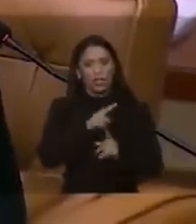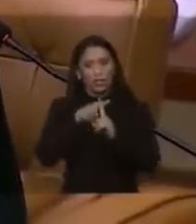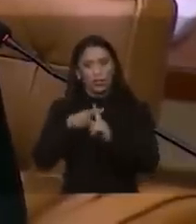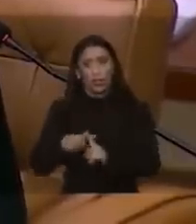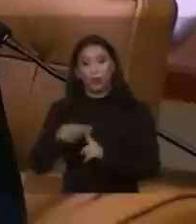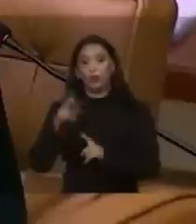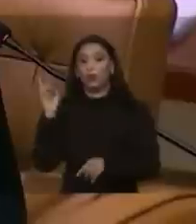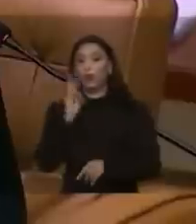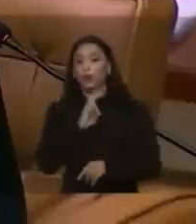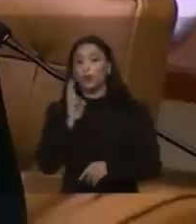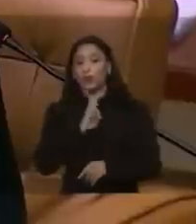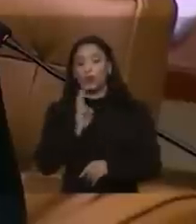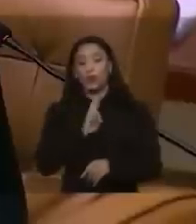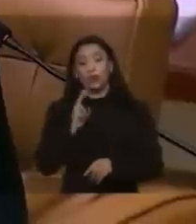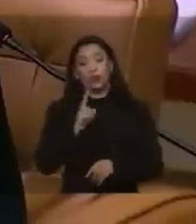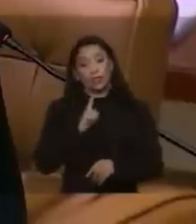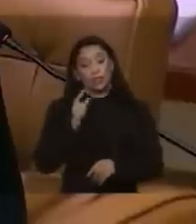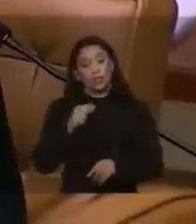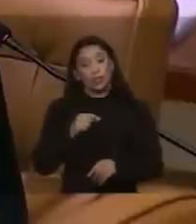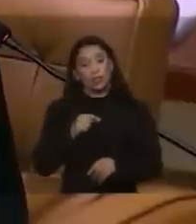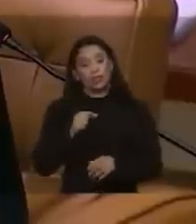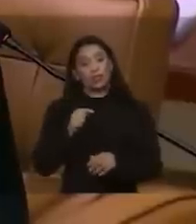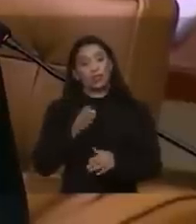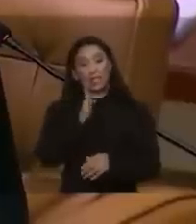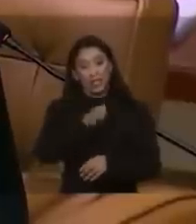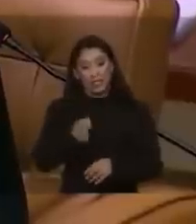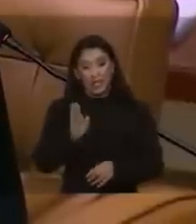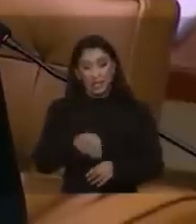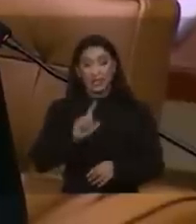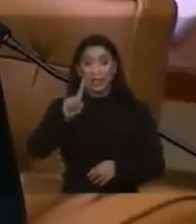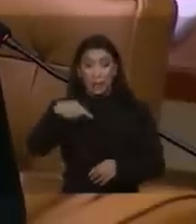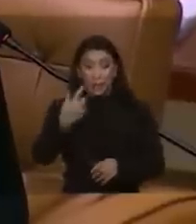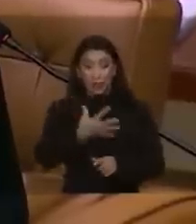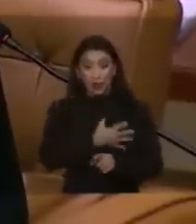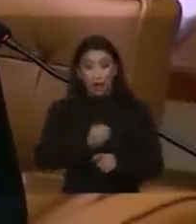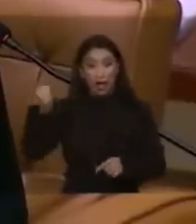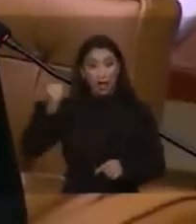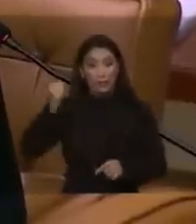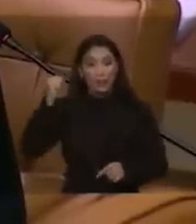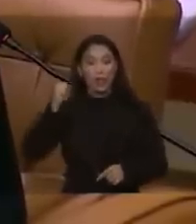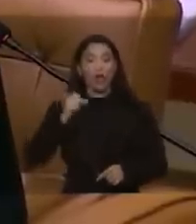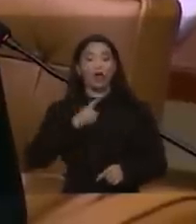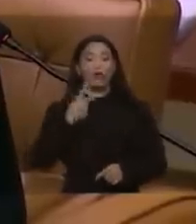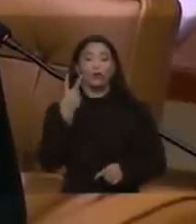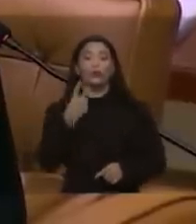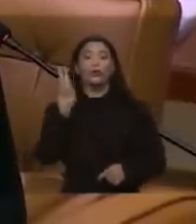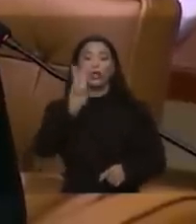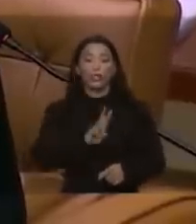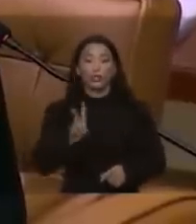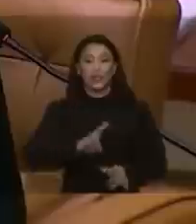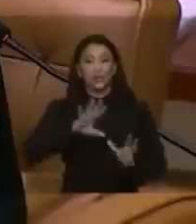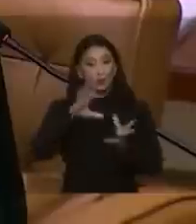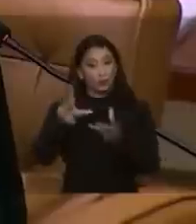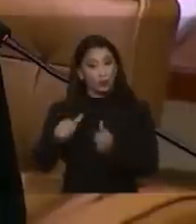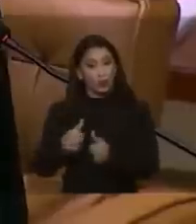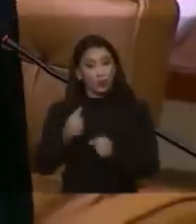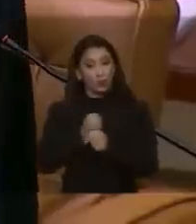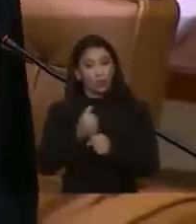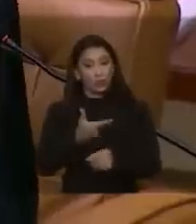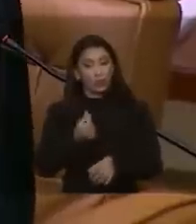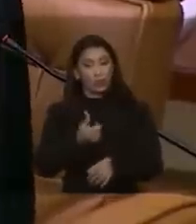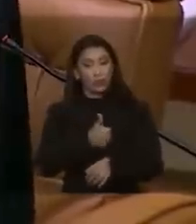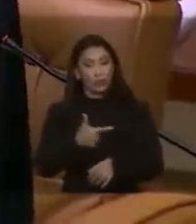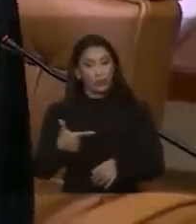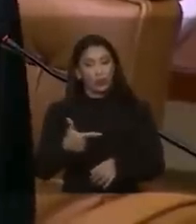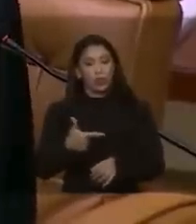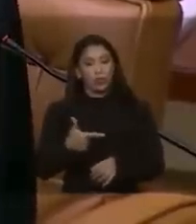russos do Corinthians, né? E depois ainda fomos campeões mais duas vezes do brasileiro e uma do mundial em 2012, que o